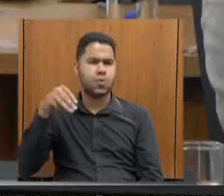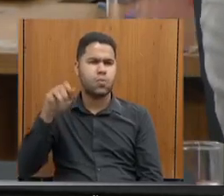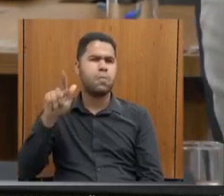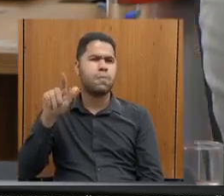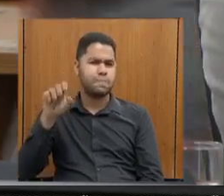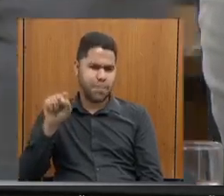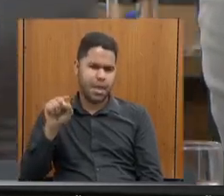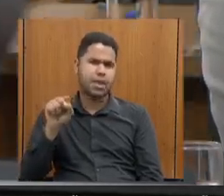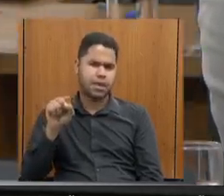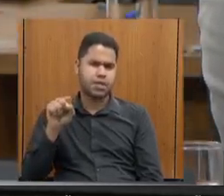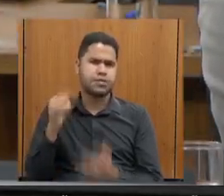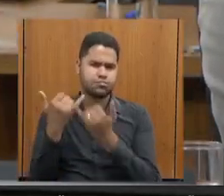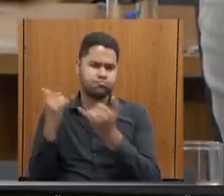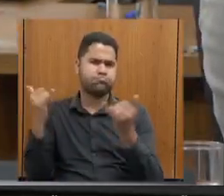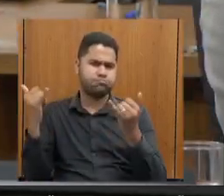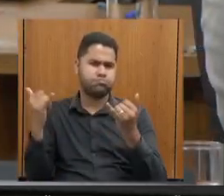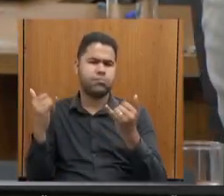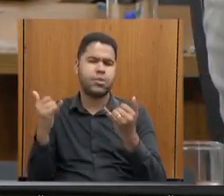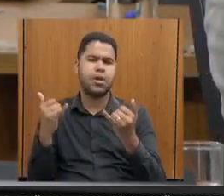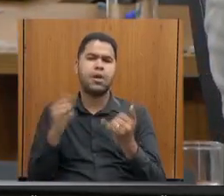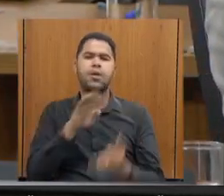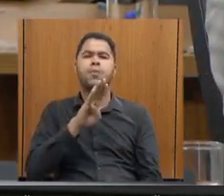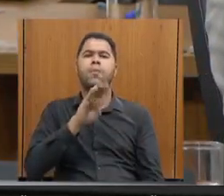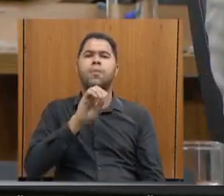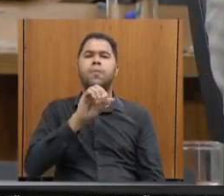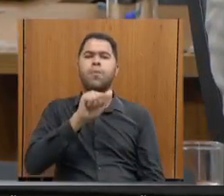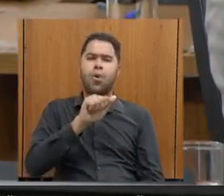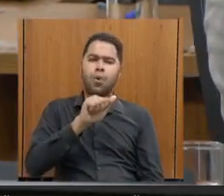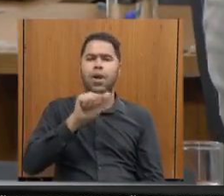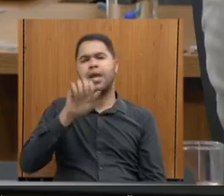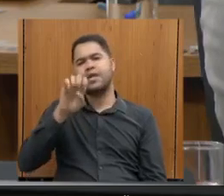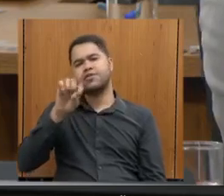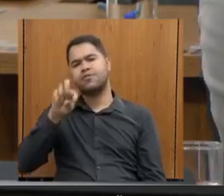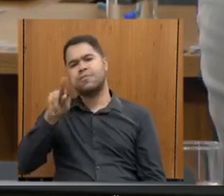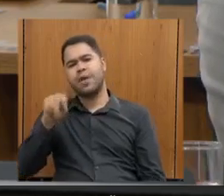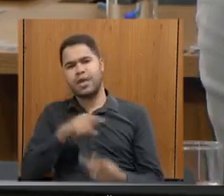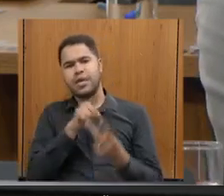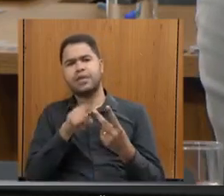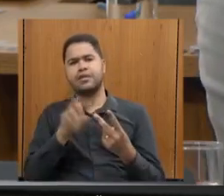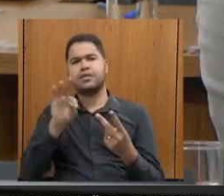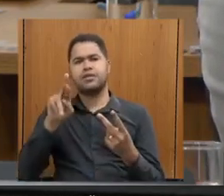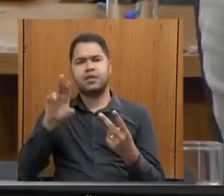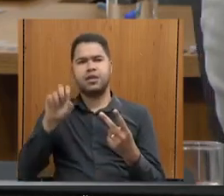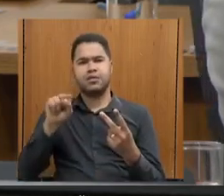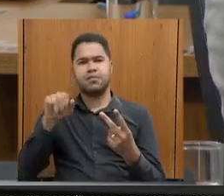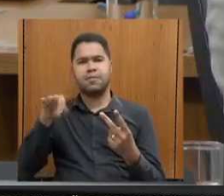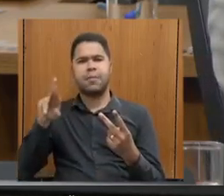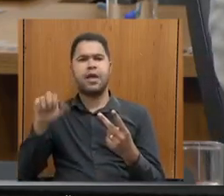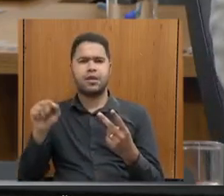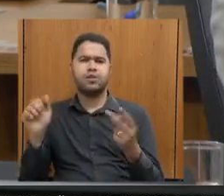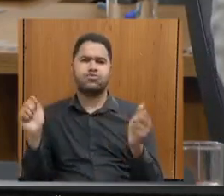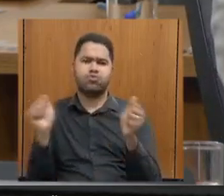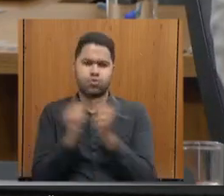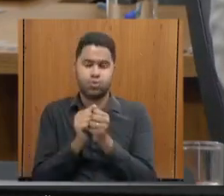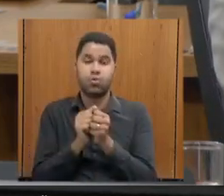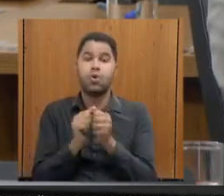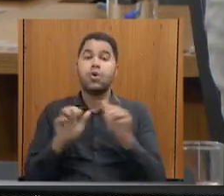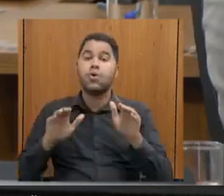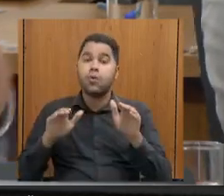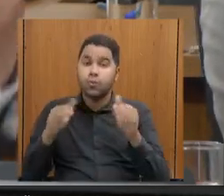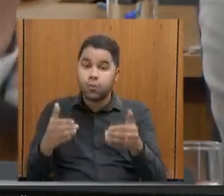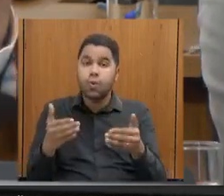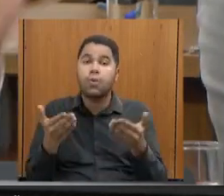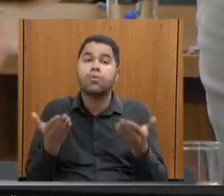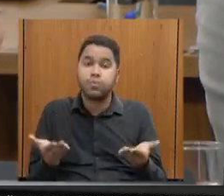m155 megas a soma de Boa Esperança com 3 maria Suzete Qual é o nosso foco aqui